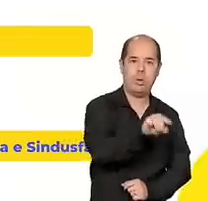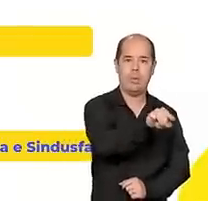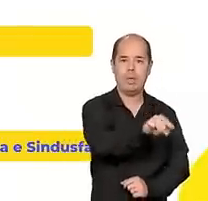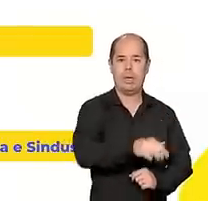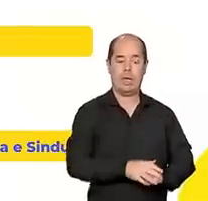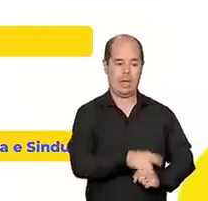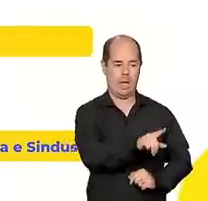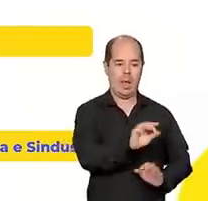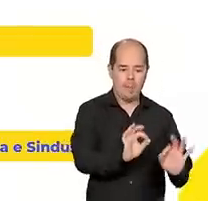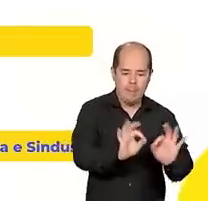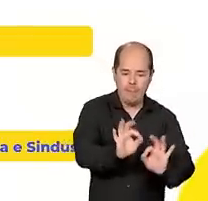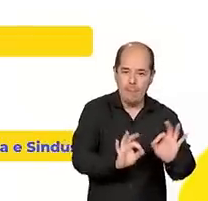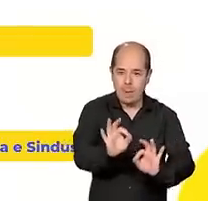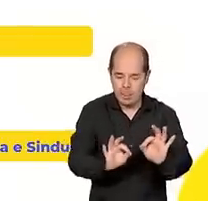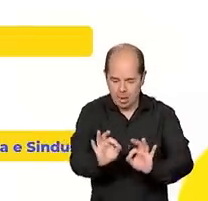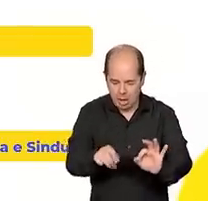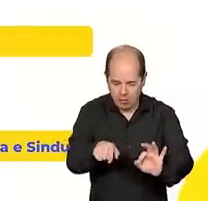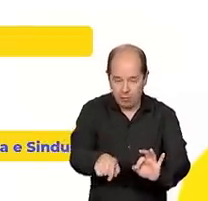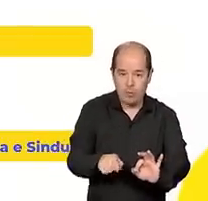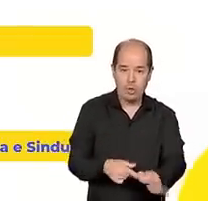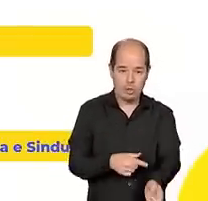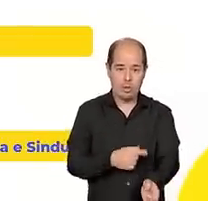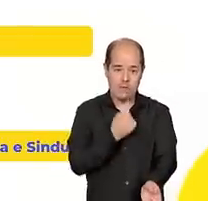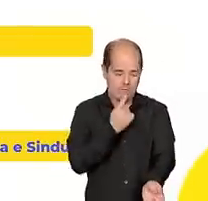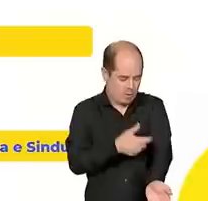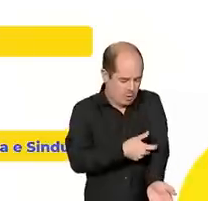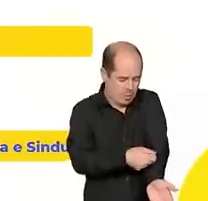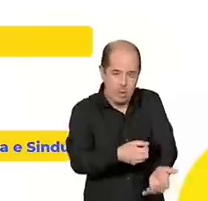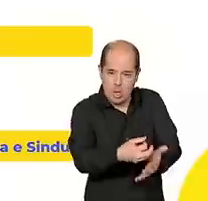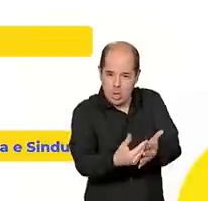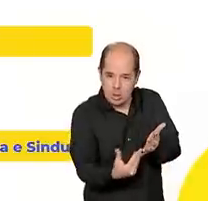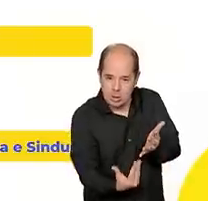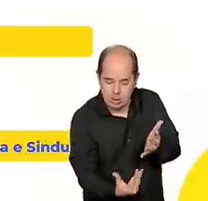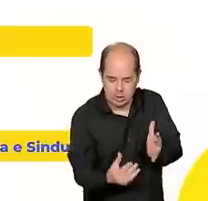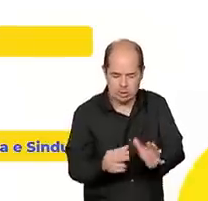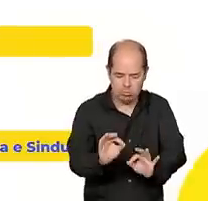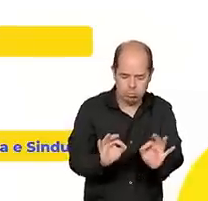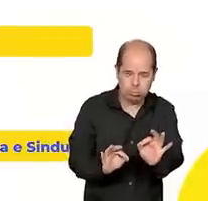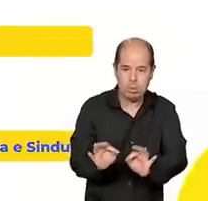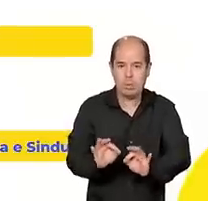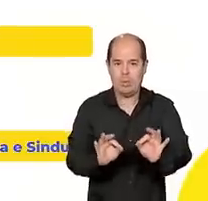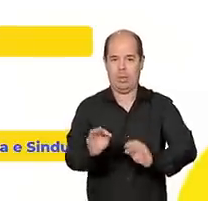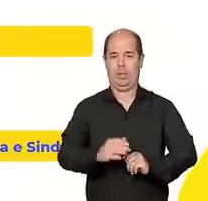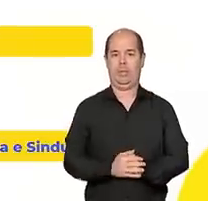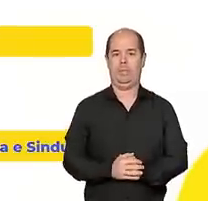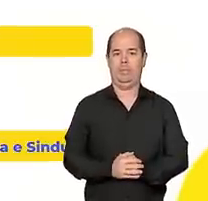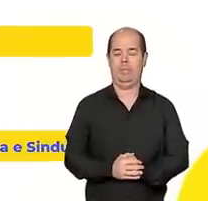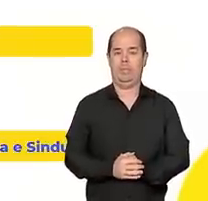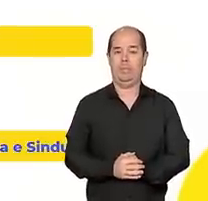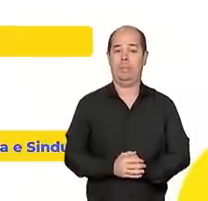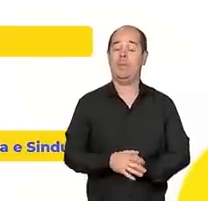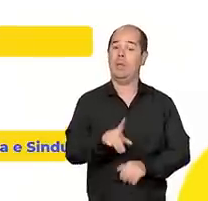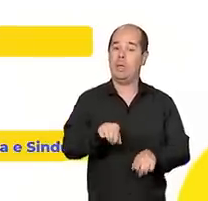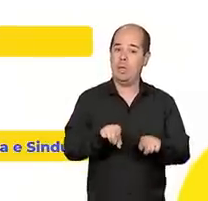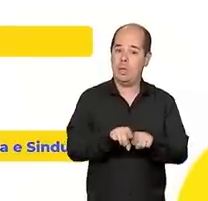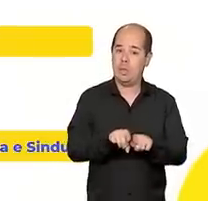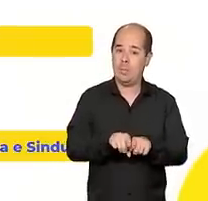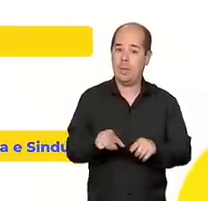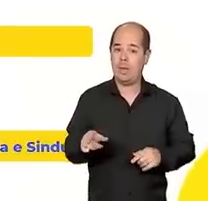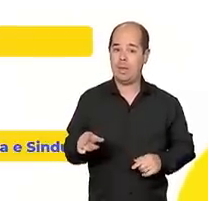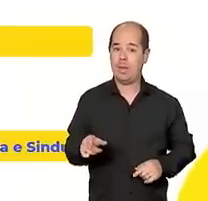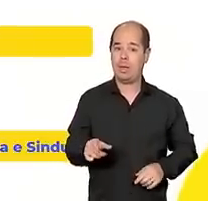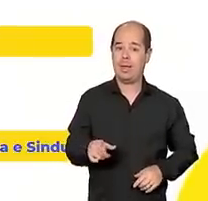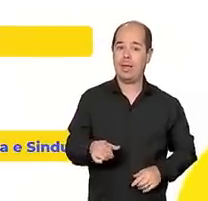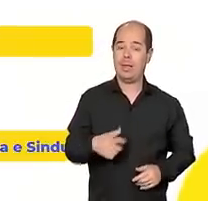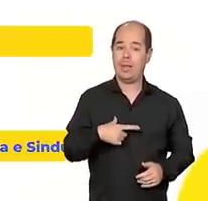de hemoderivados e o fortalecimento da hemorrede. Quero destacar aqui o papel das